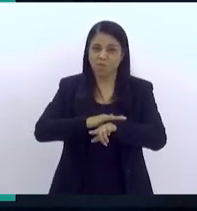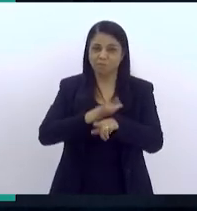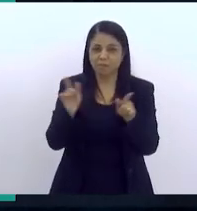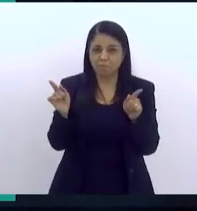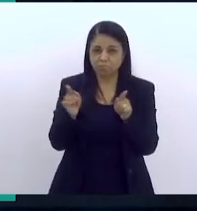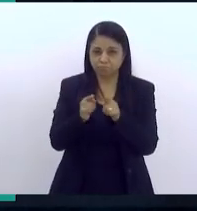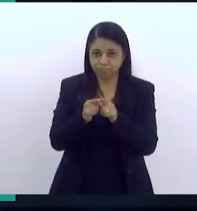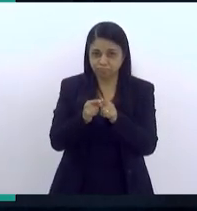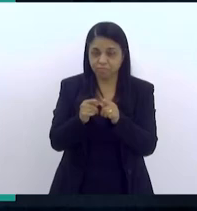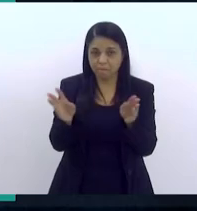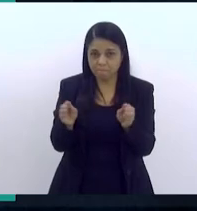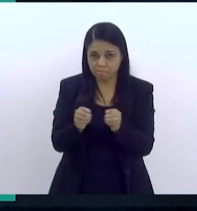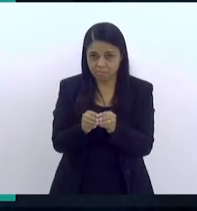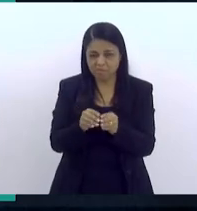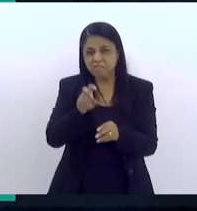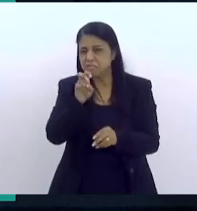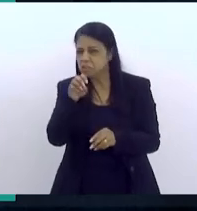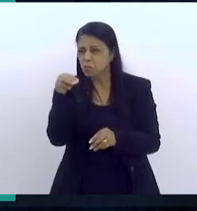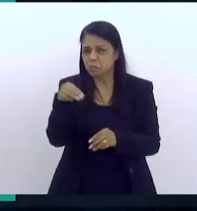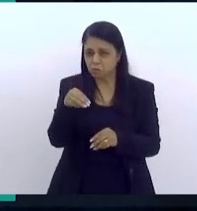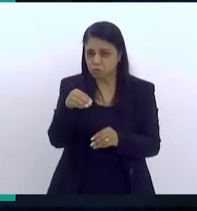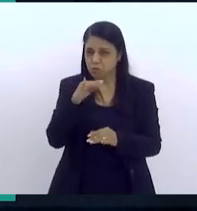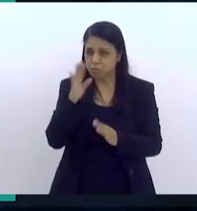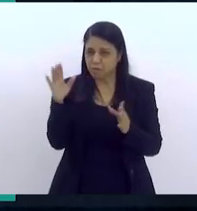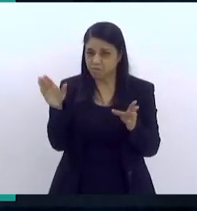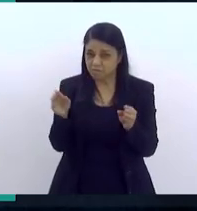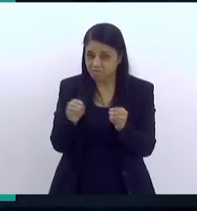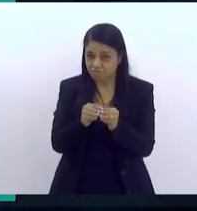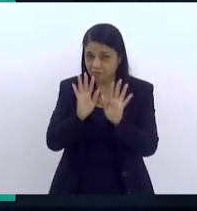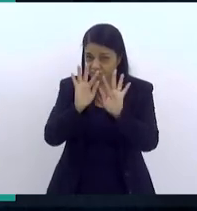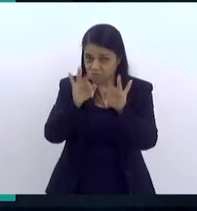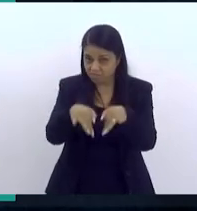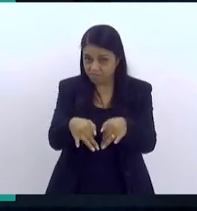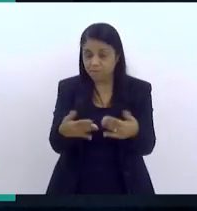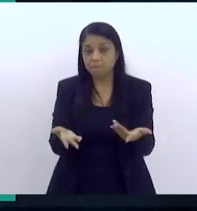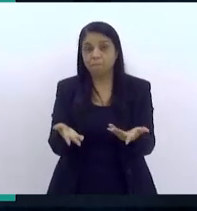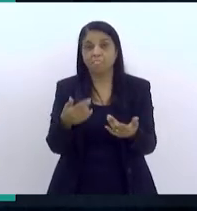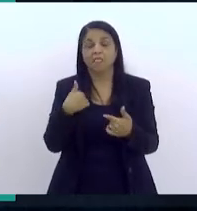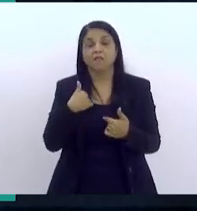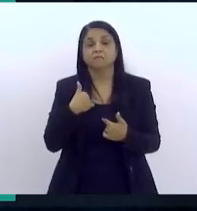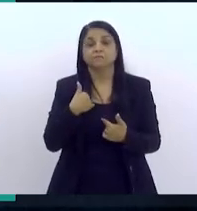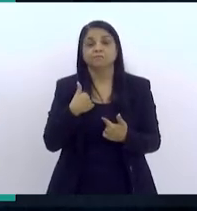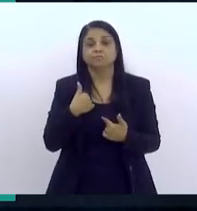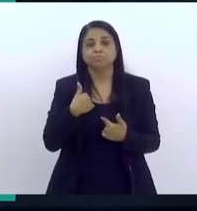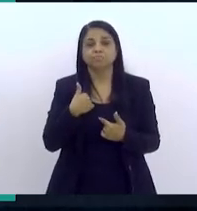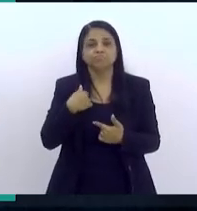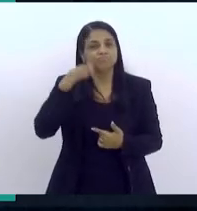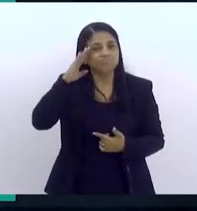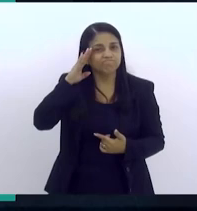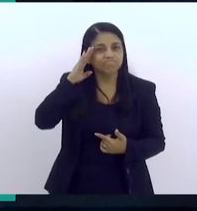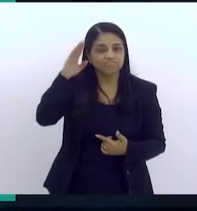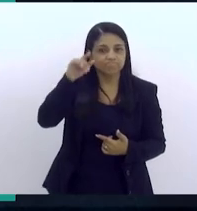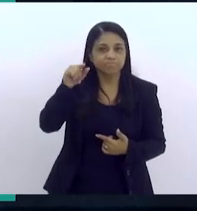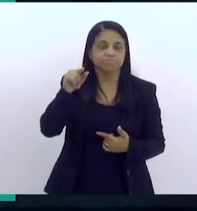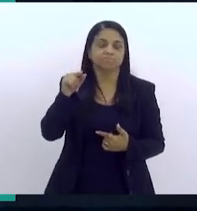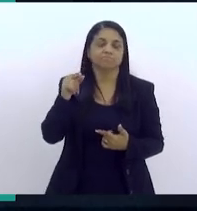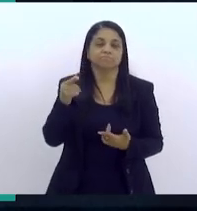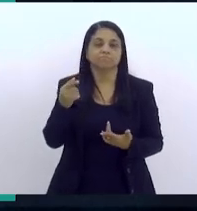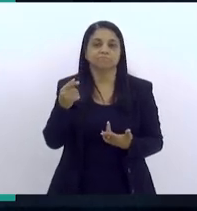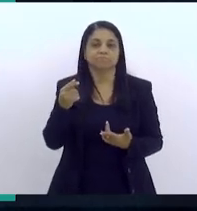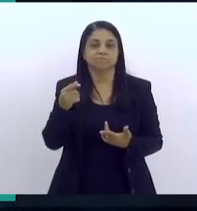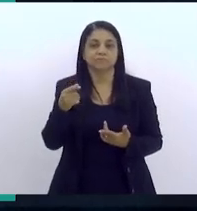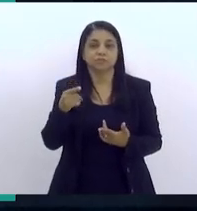tem mais uns cinco minutinhos eu acho que é para terminar né